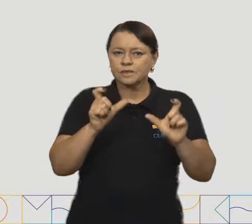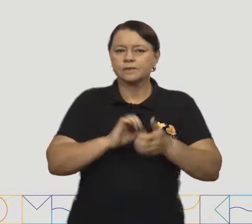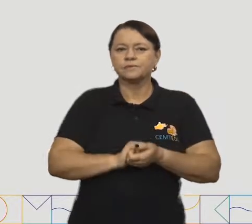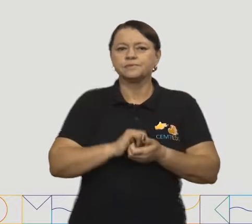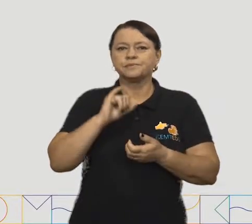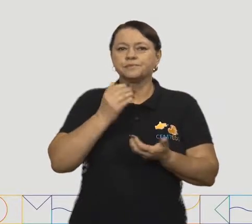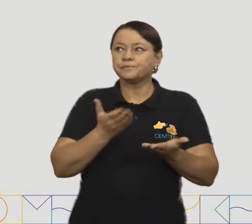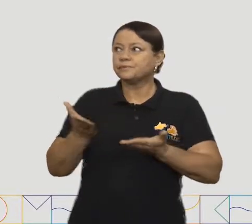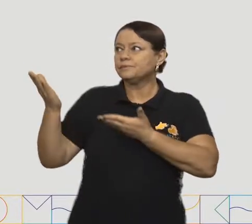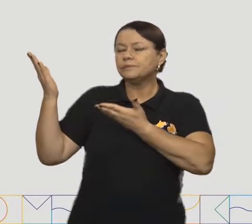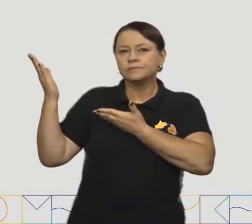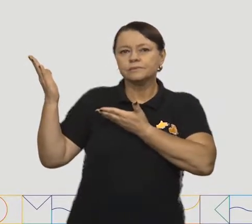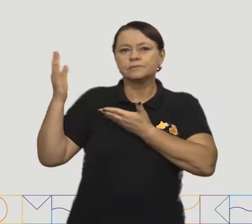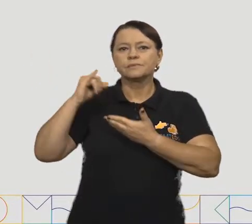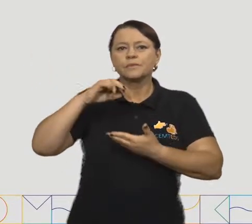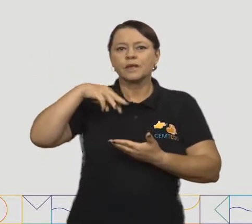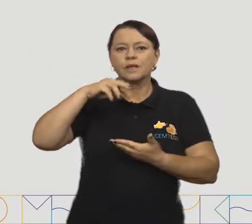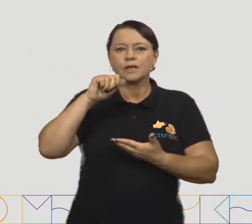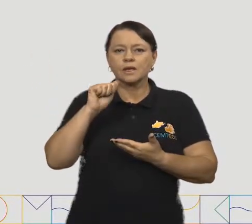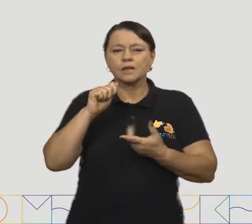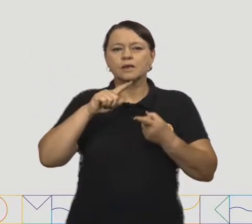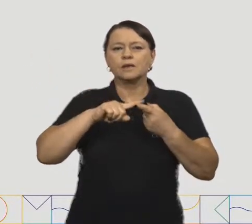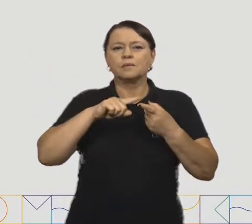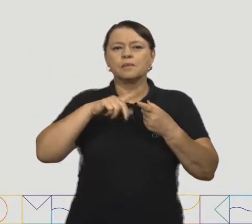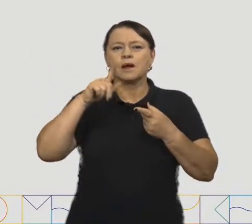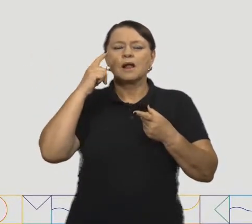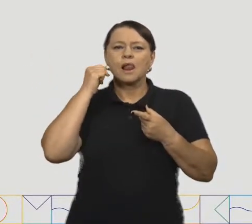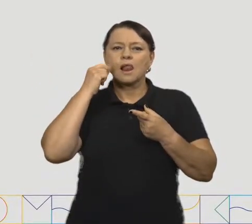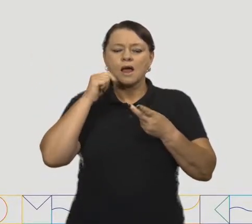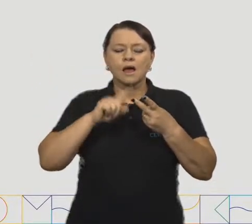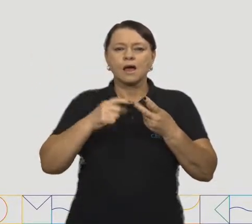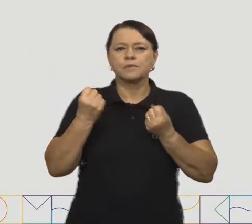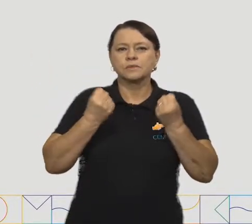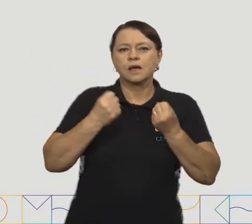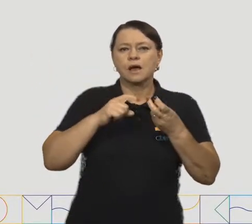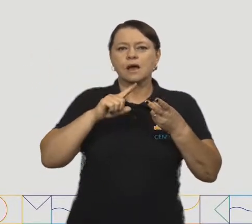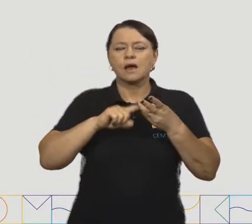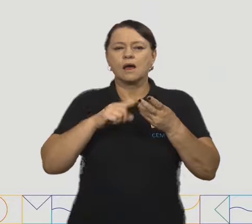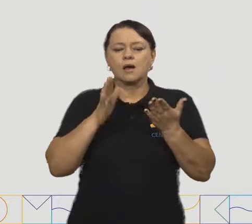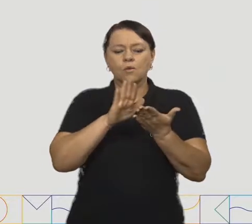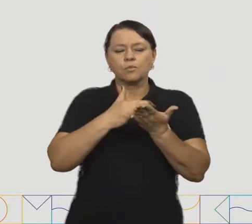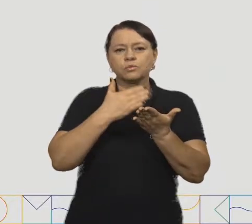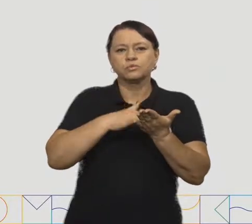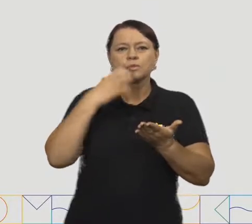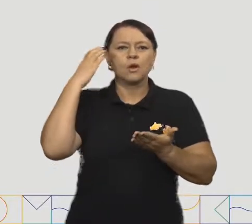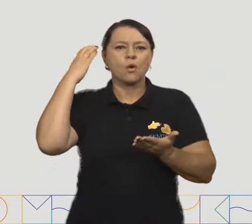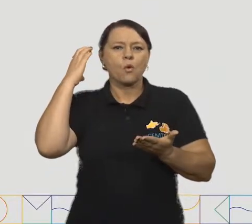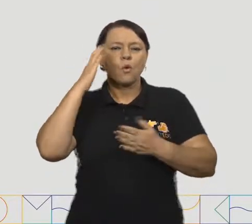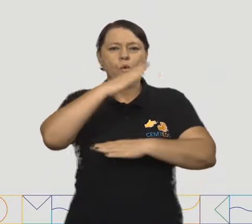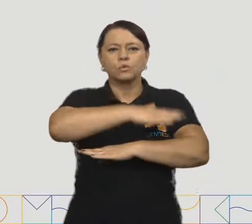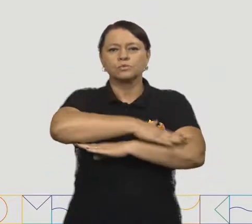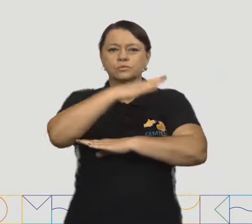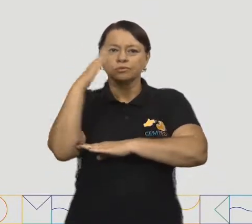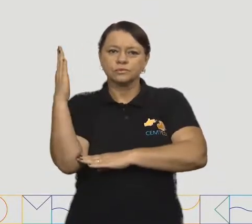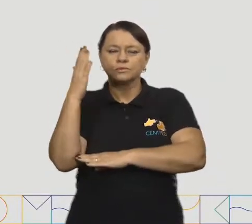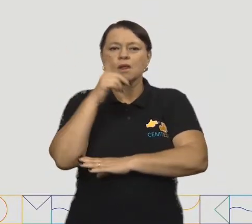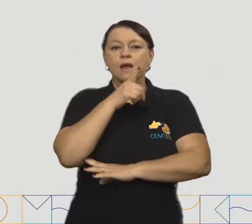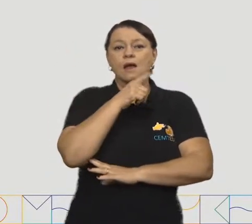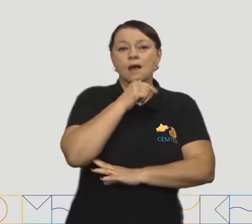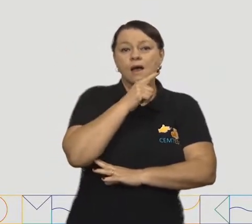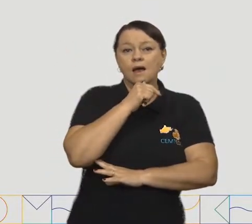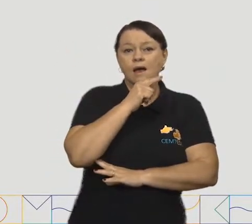aí e passemos para outras palavras. Existem outras palavras que recebem acento gráfico em outras